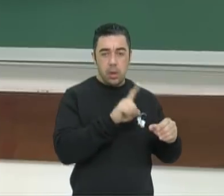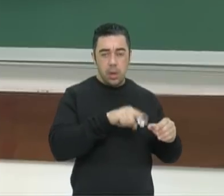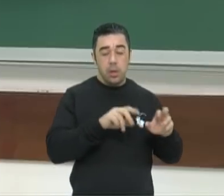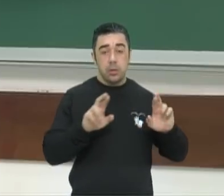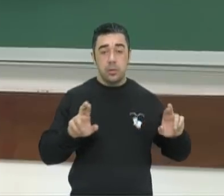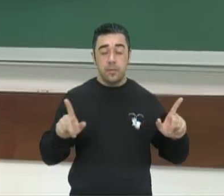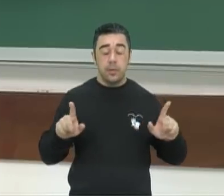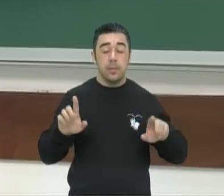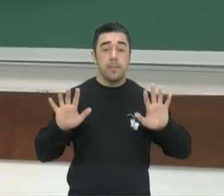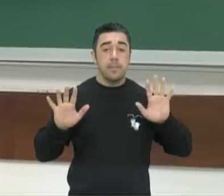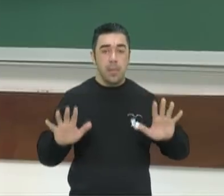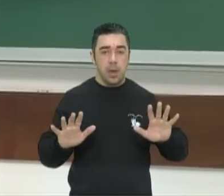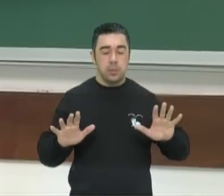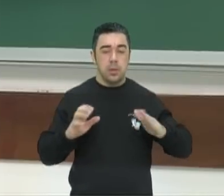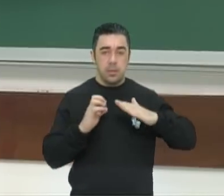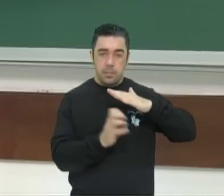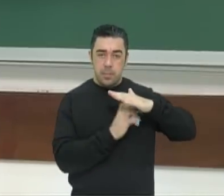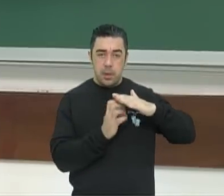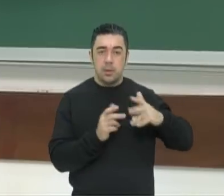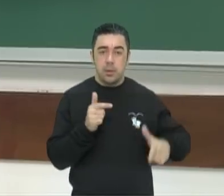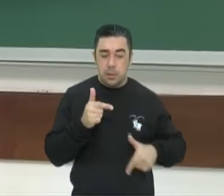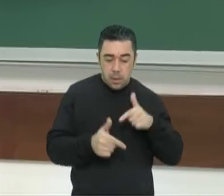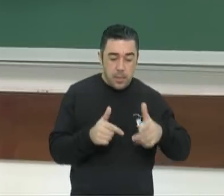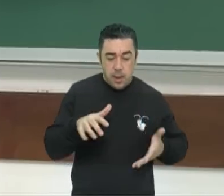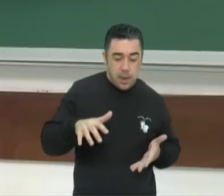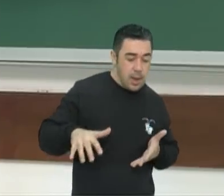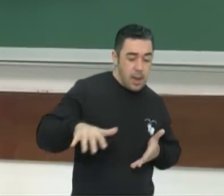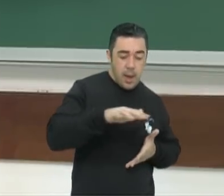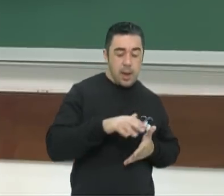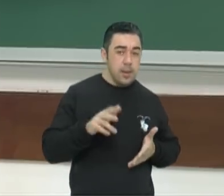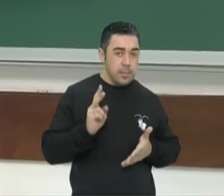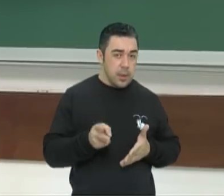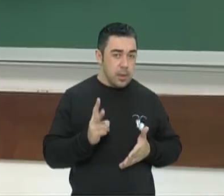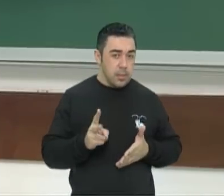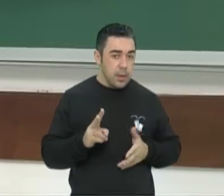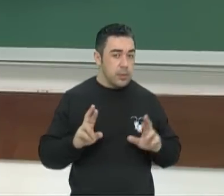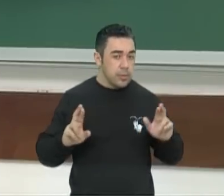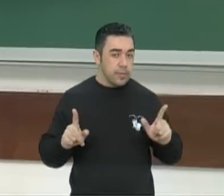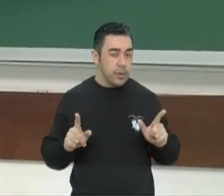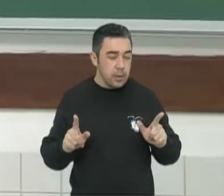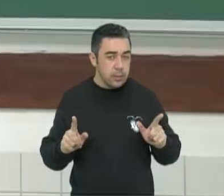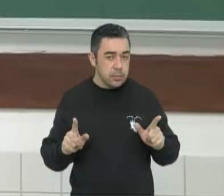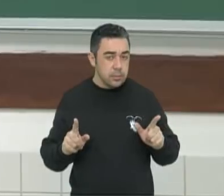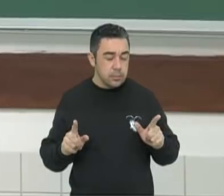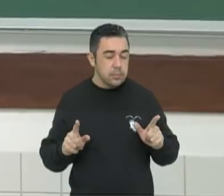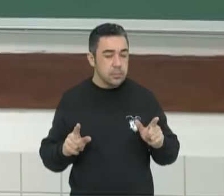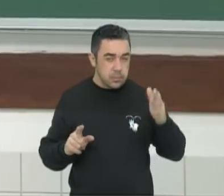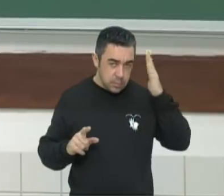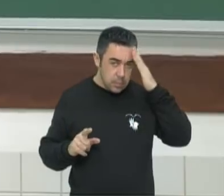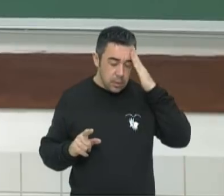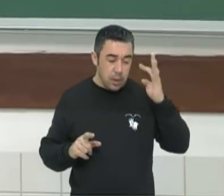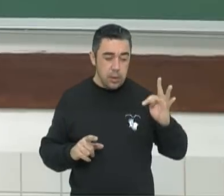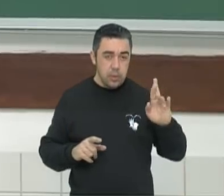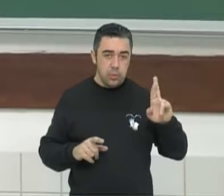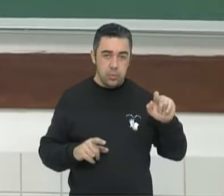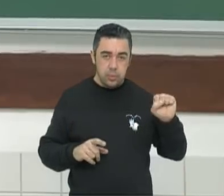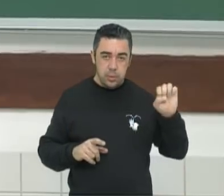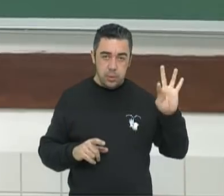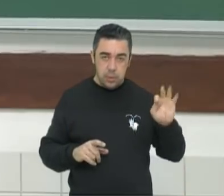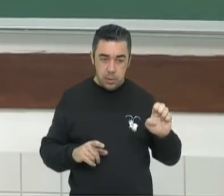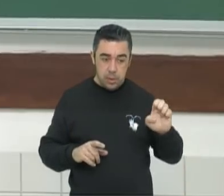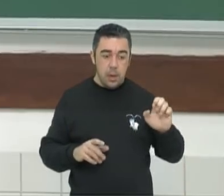mas empresas que trabalham no mesmo ramo. Esse é o segredo para você saber diferenciar. Porque no trust elas trabalham no mesmo